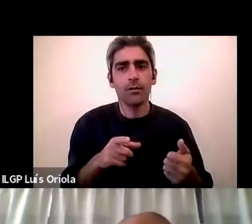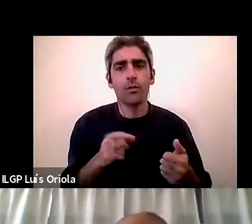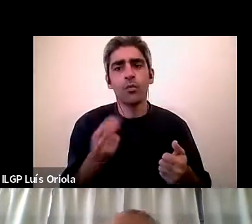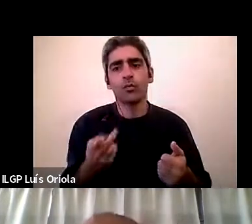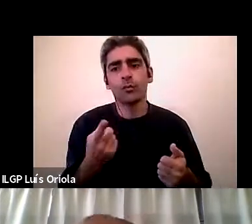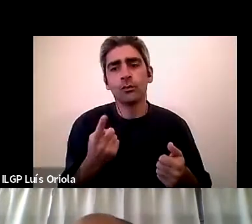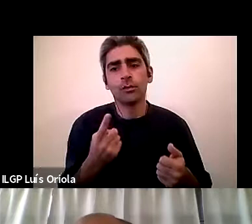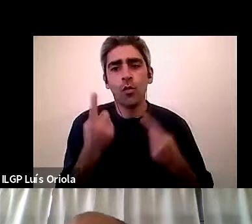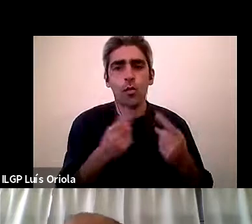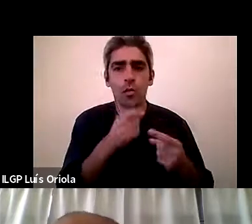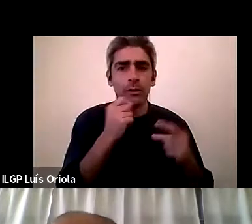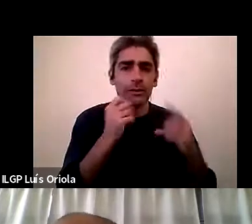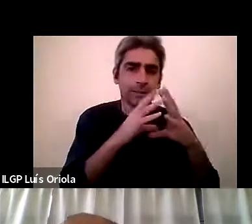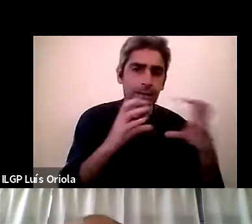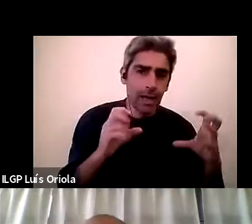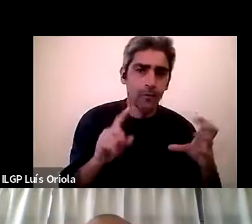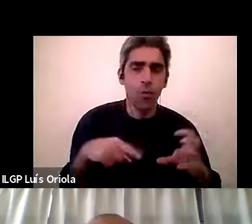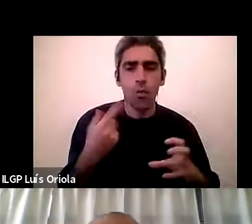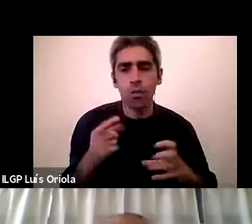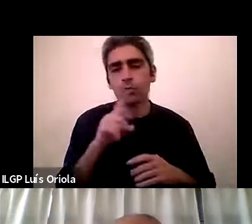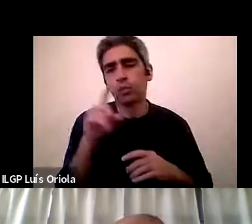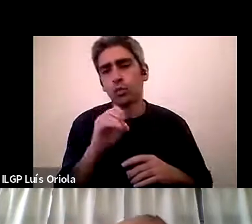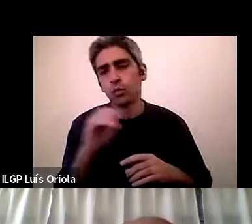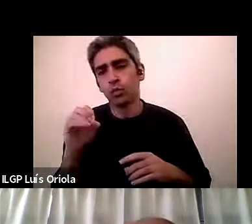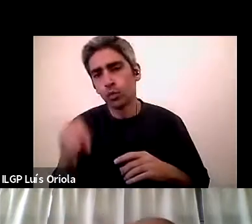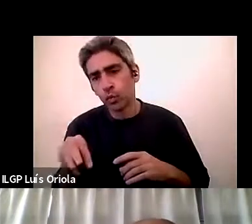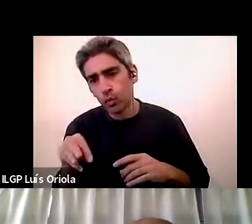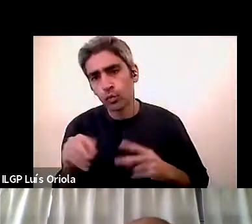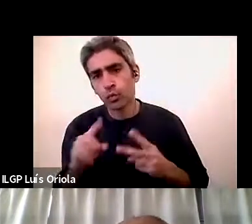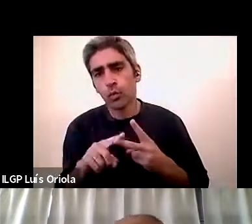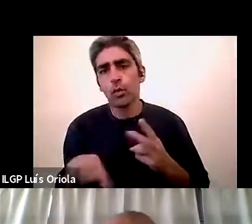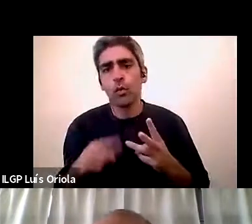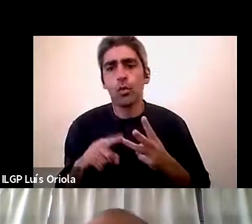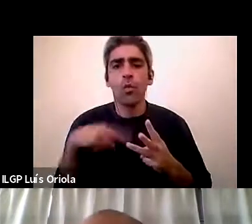com uns o Skype, com outros o Zoom, com outros o